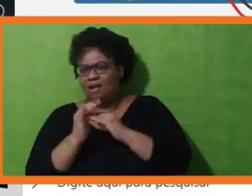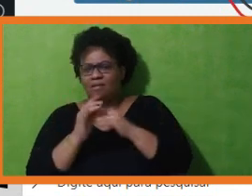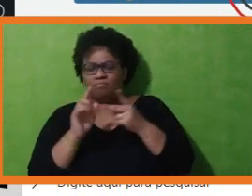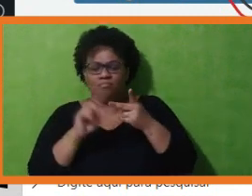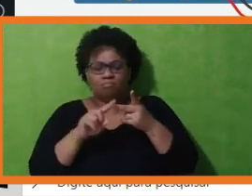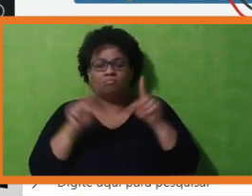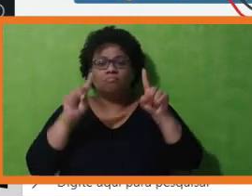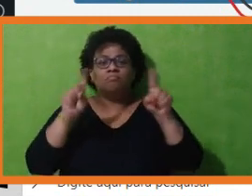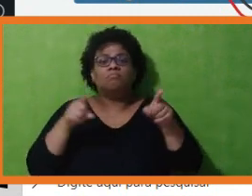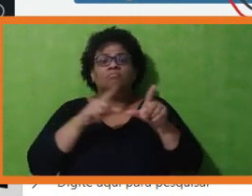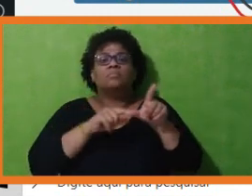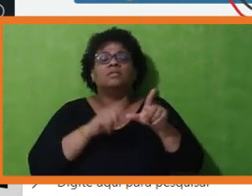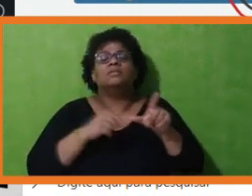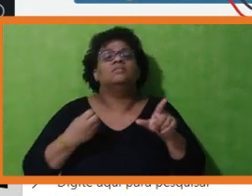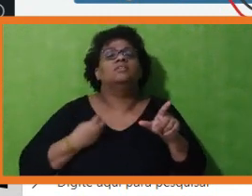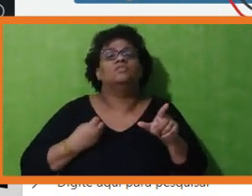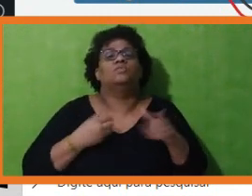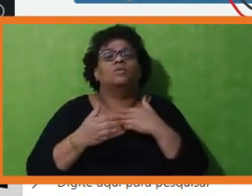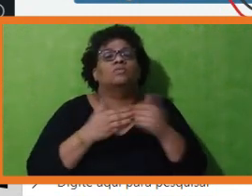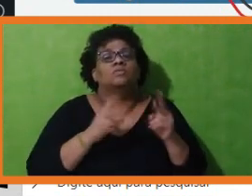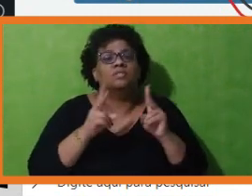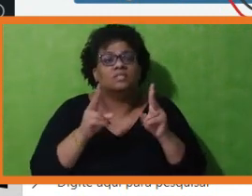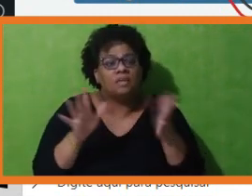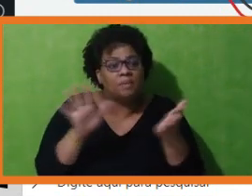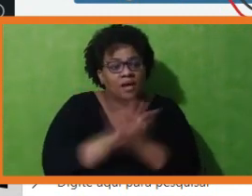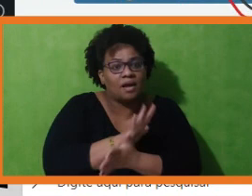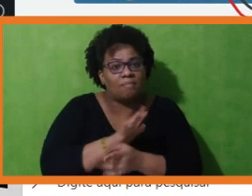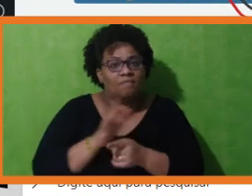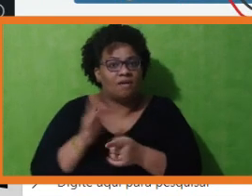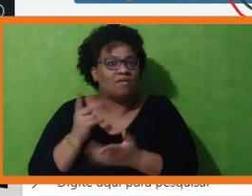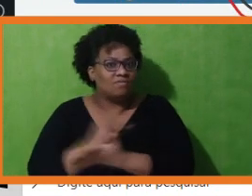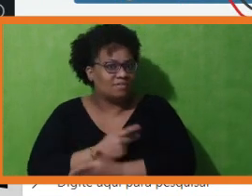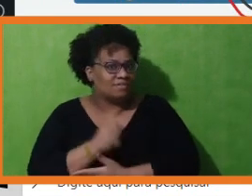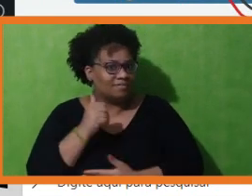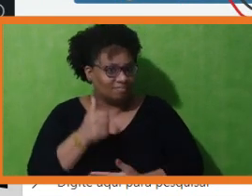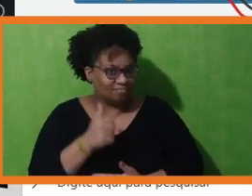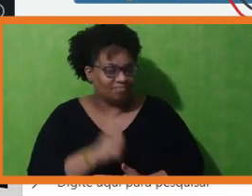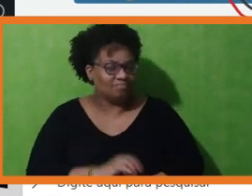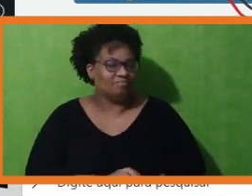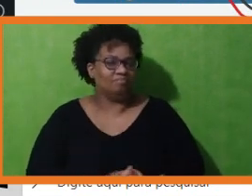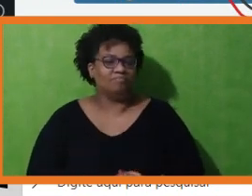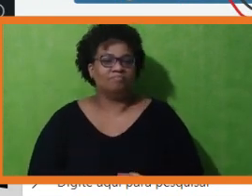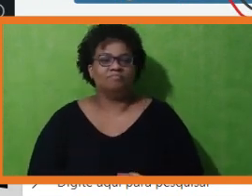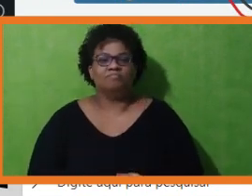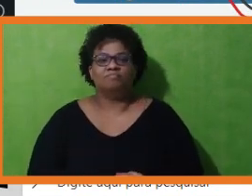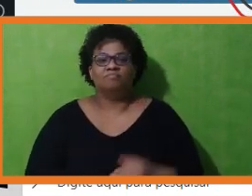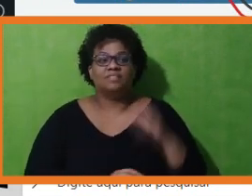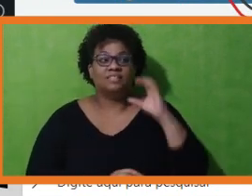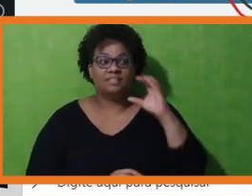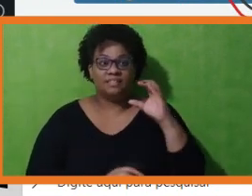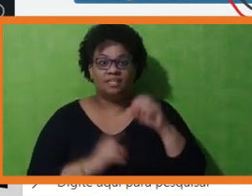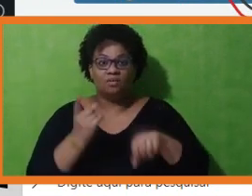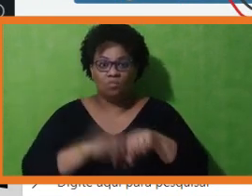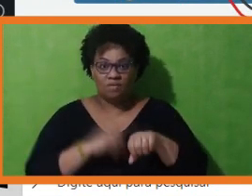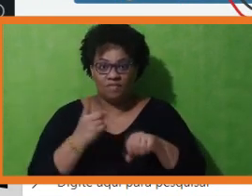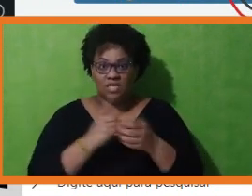se repete e botar o incremento da variável, porque cada vez que esse for acaba, isso aqui vai acontecer. Certo? Então eu quero que o